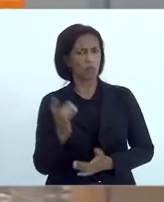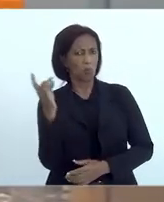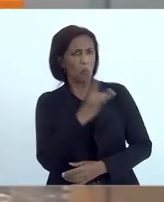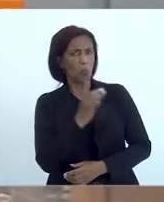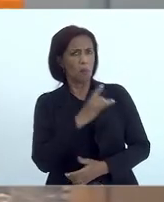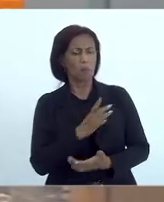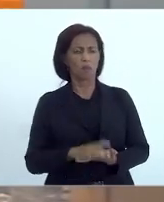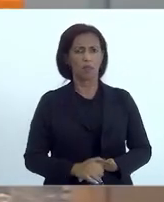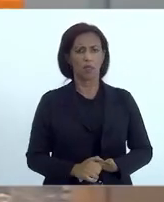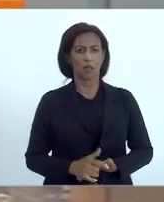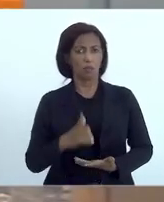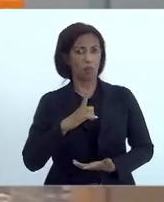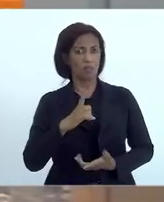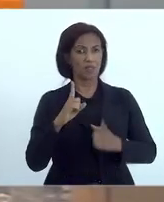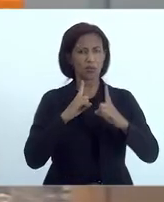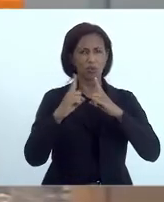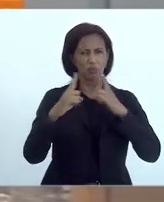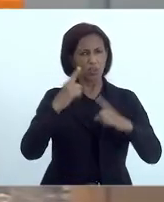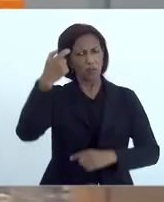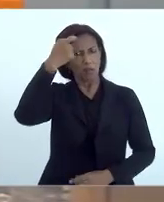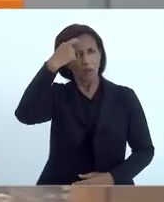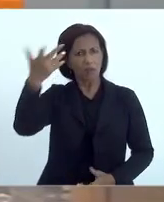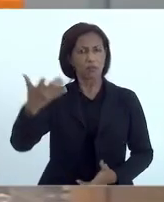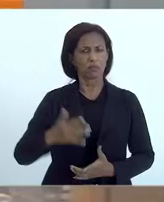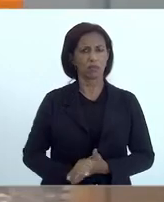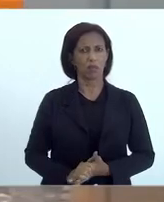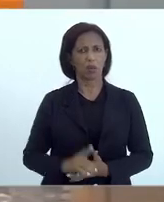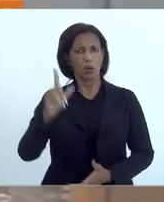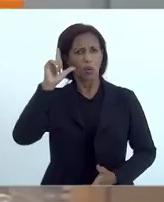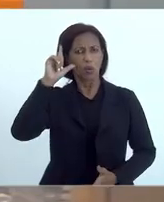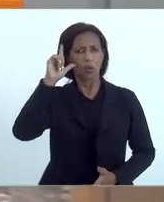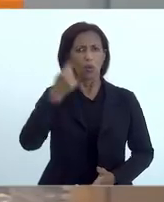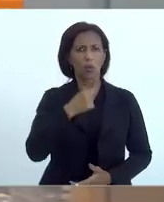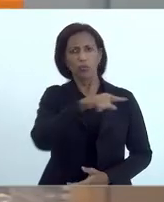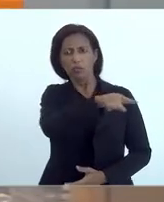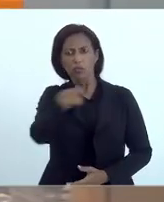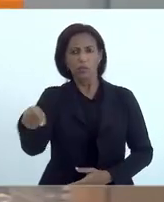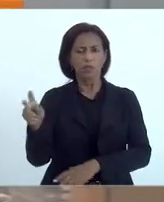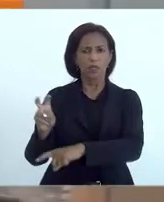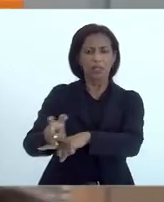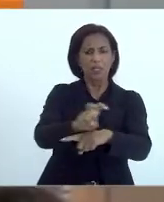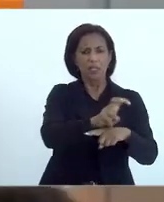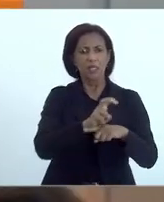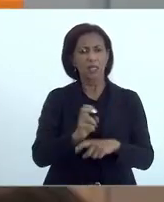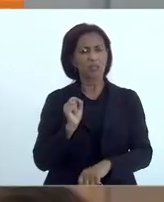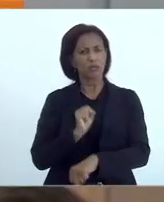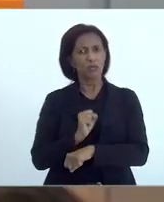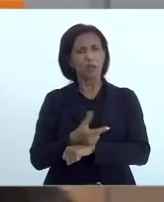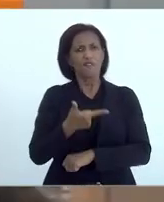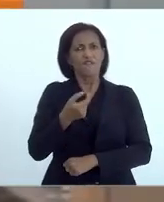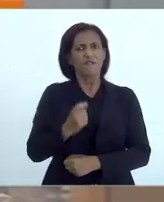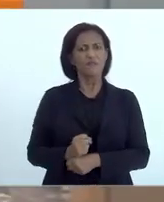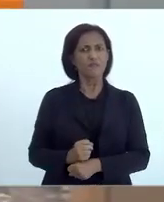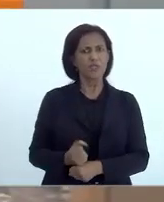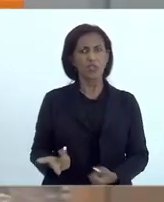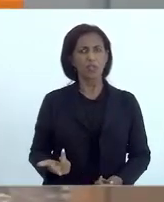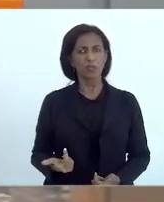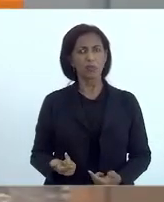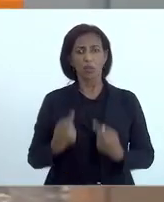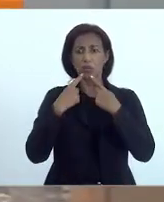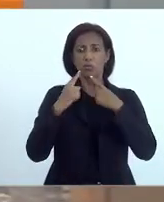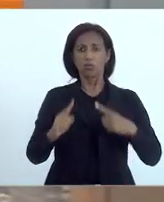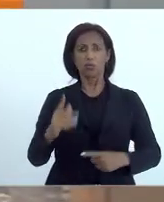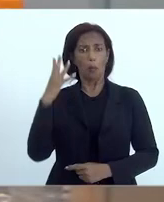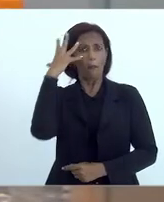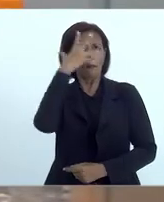mas eu tenho um diálogo racional um diálogo Lógico que o senhor ficam sentados aí esperando há mais de 20 anos não adianta